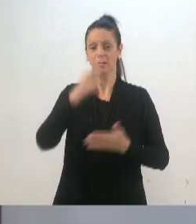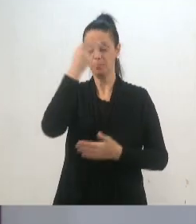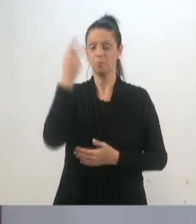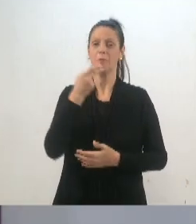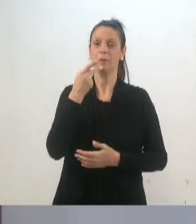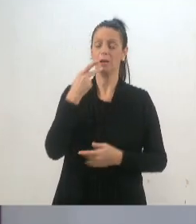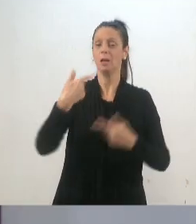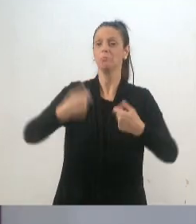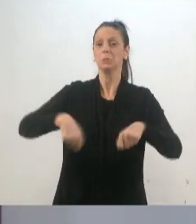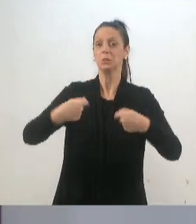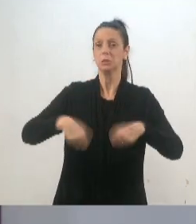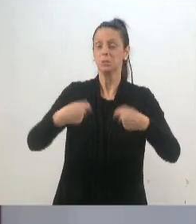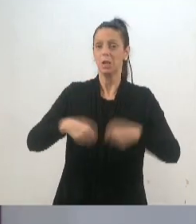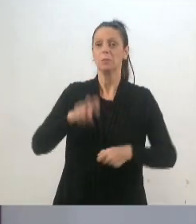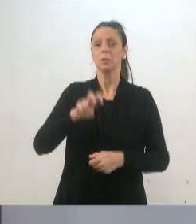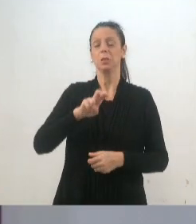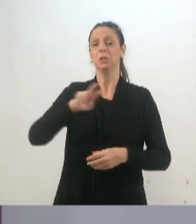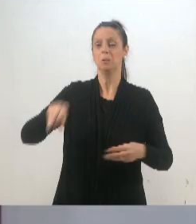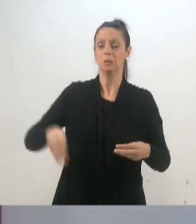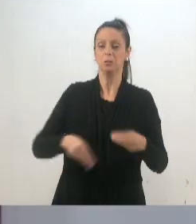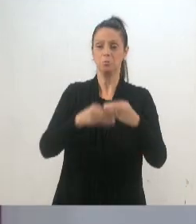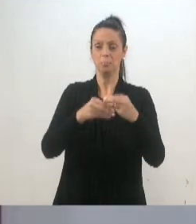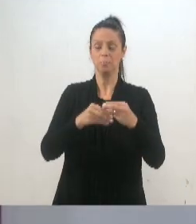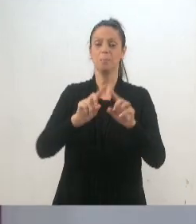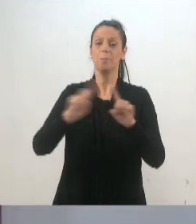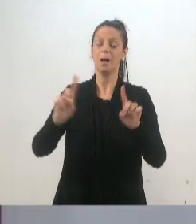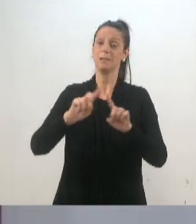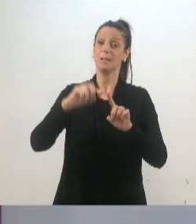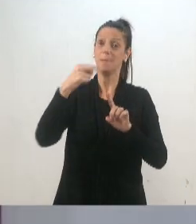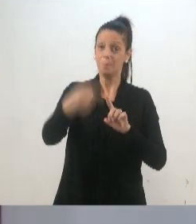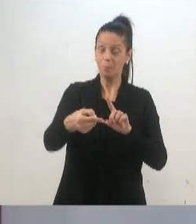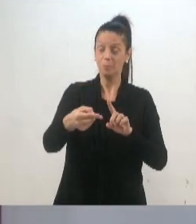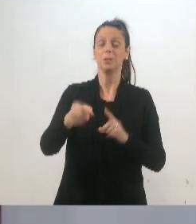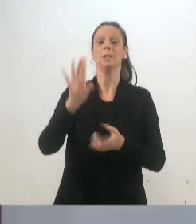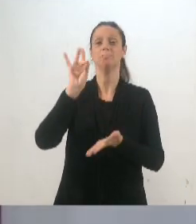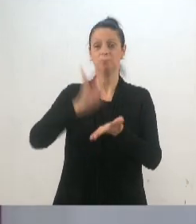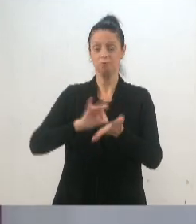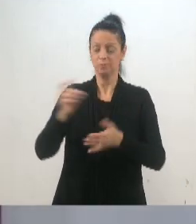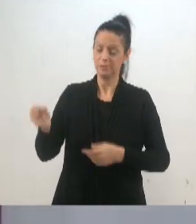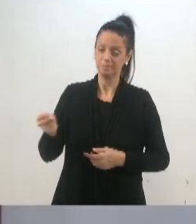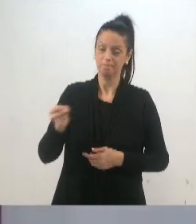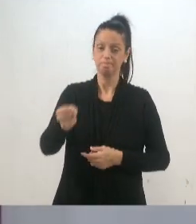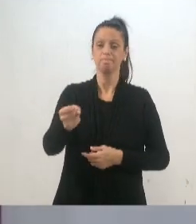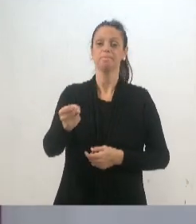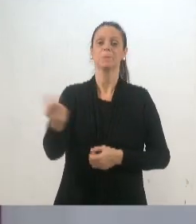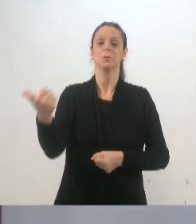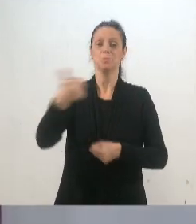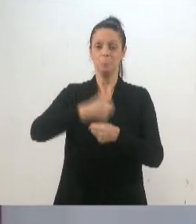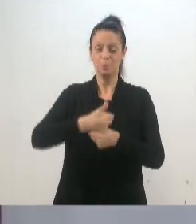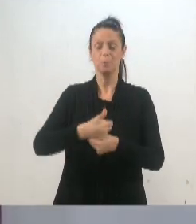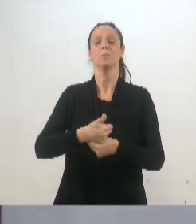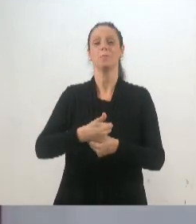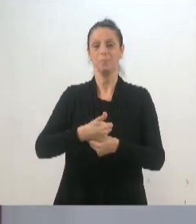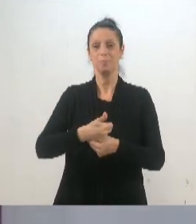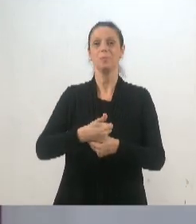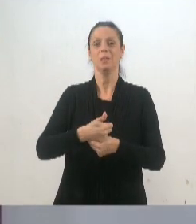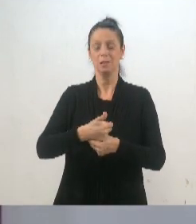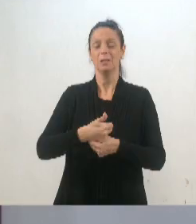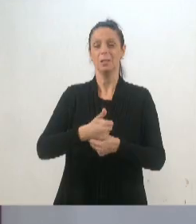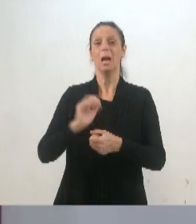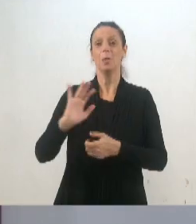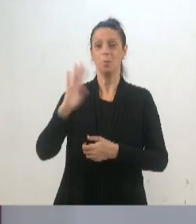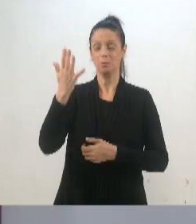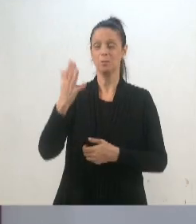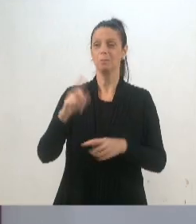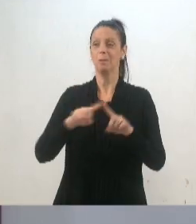a necessidade desse 5º termo aditivo, mas a partir de que assumiu a gestão pública, isso apareceu e não foi legal.